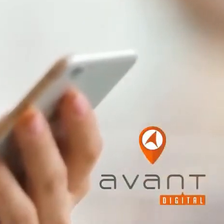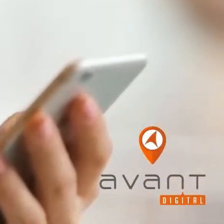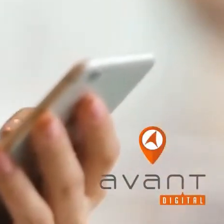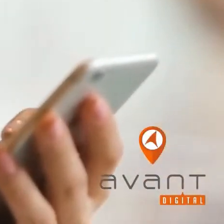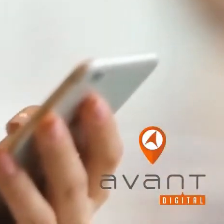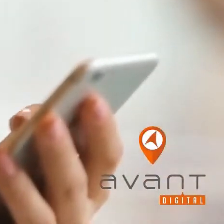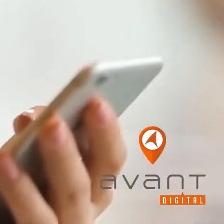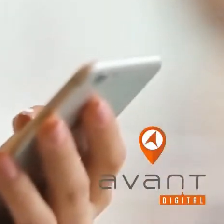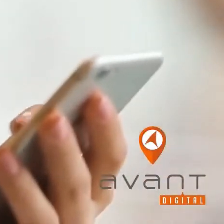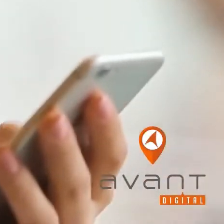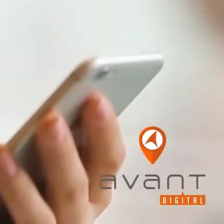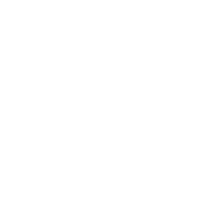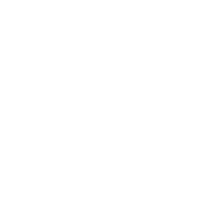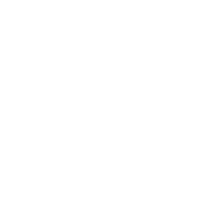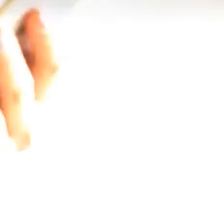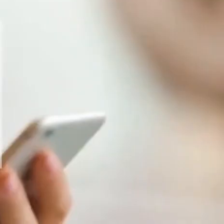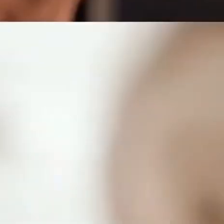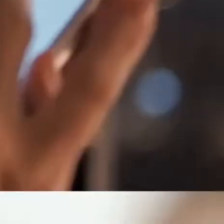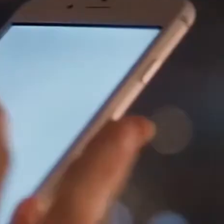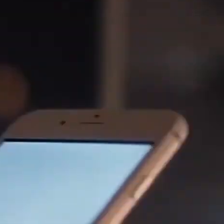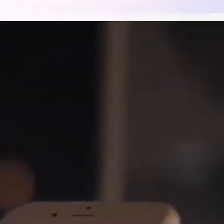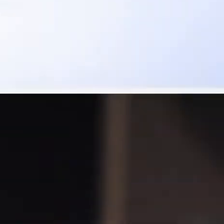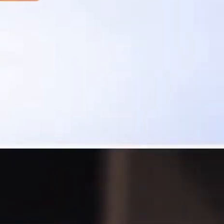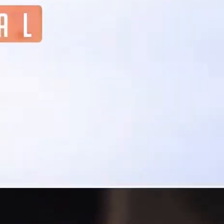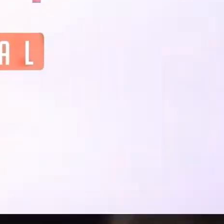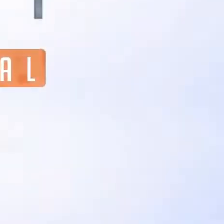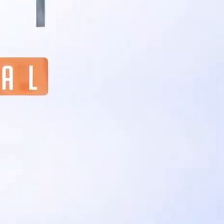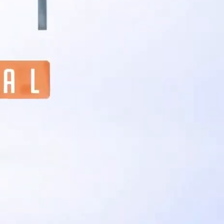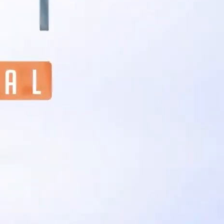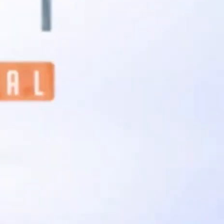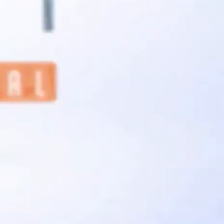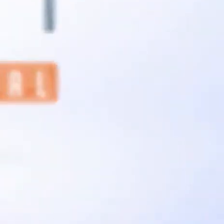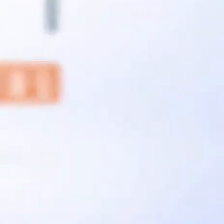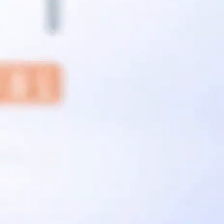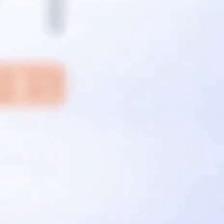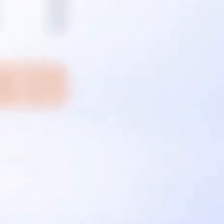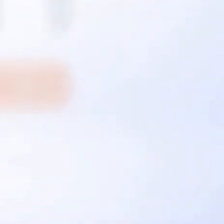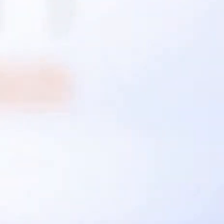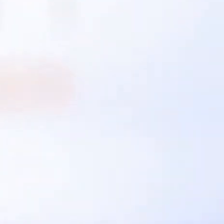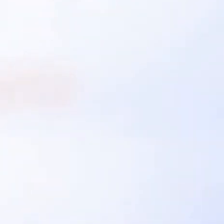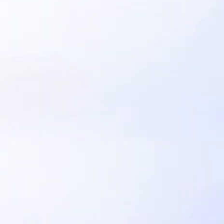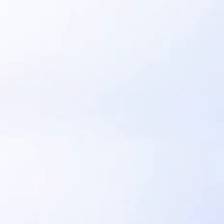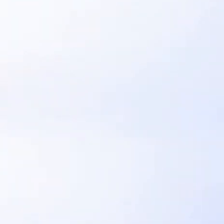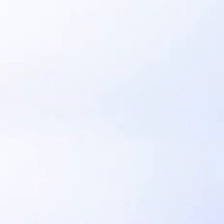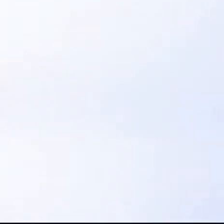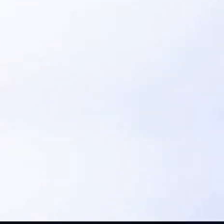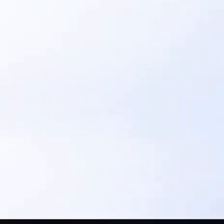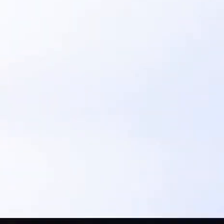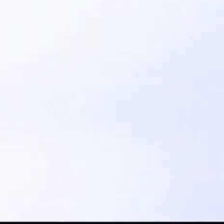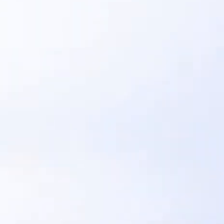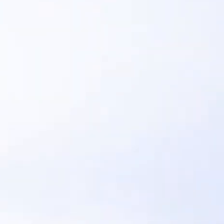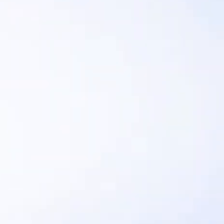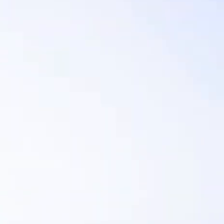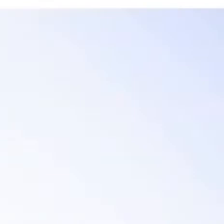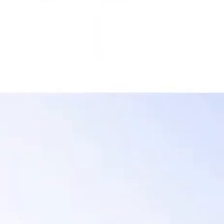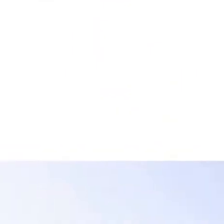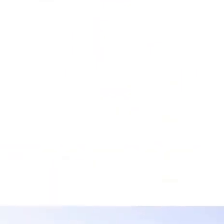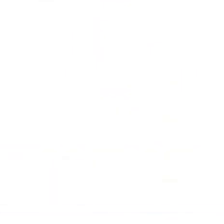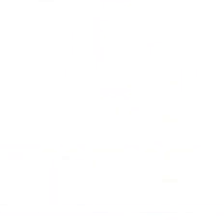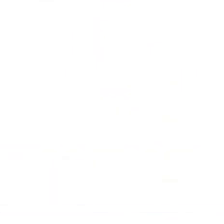redes sociais para conscientizar. Avante Digital, muito mais que uma agência. Caruaru e Santa Cruz.